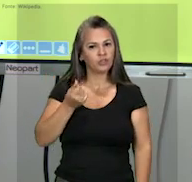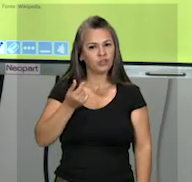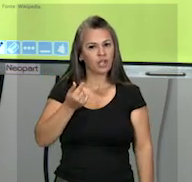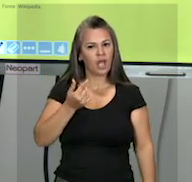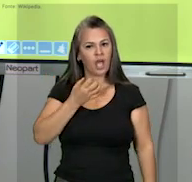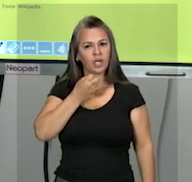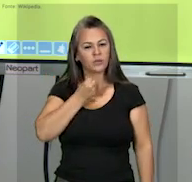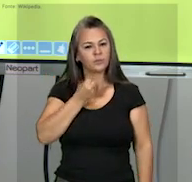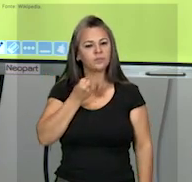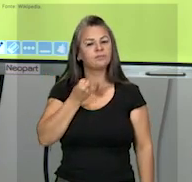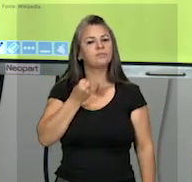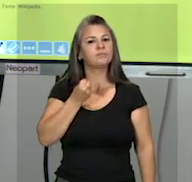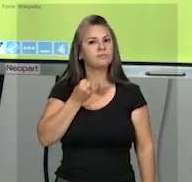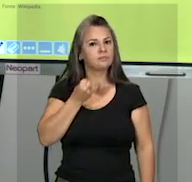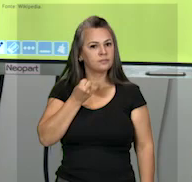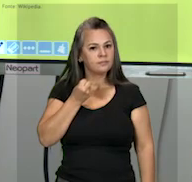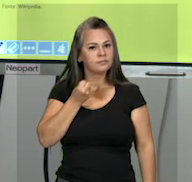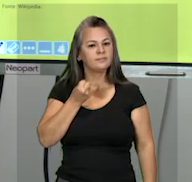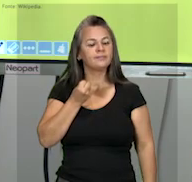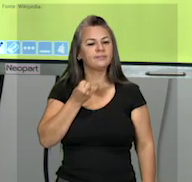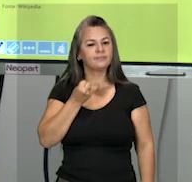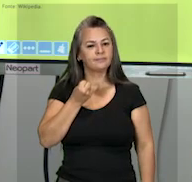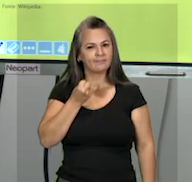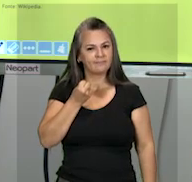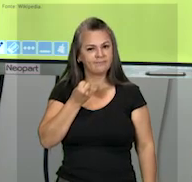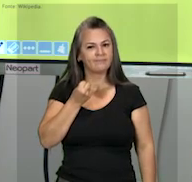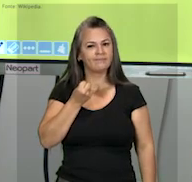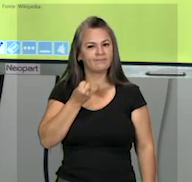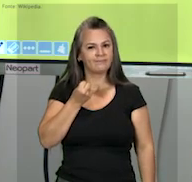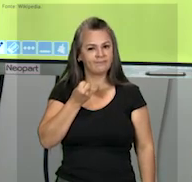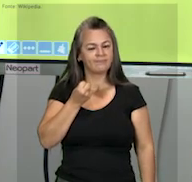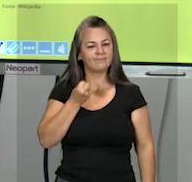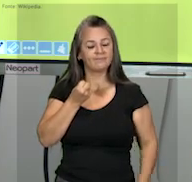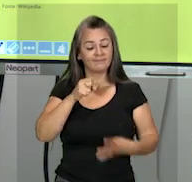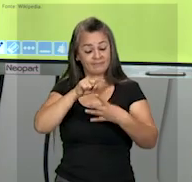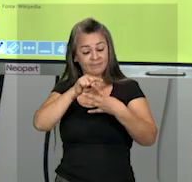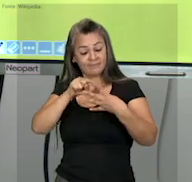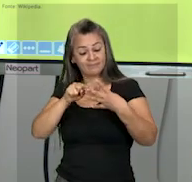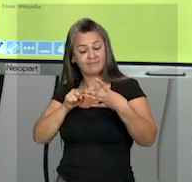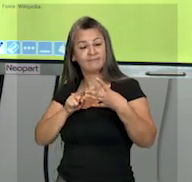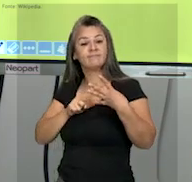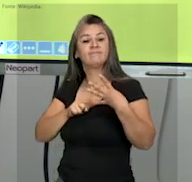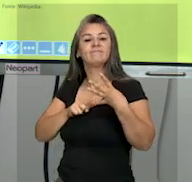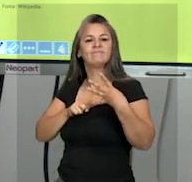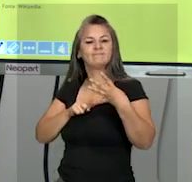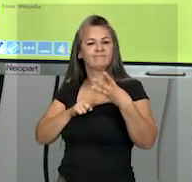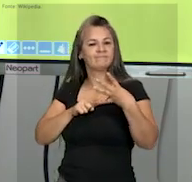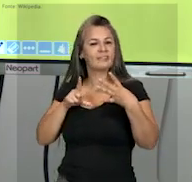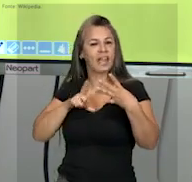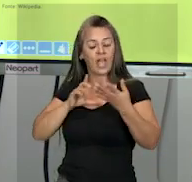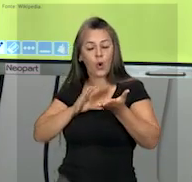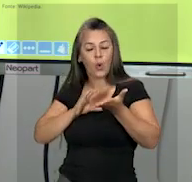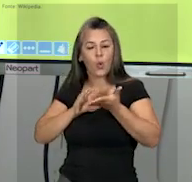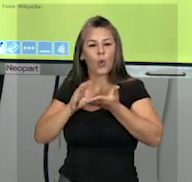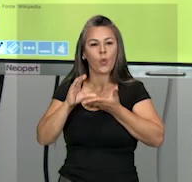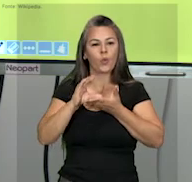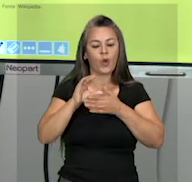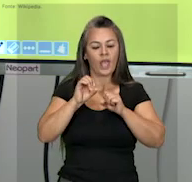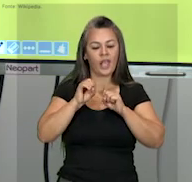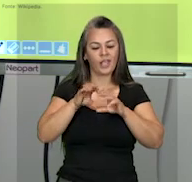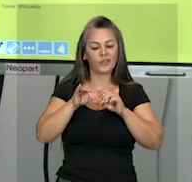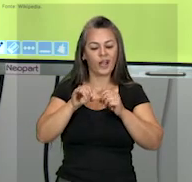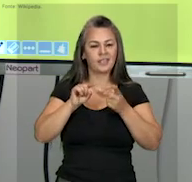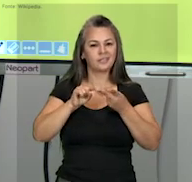dessa industrialização, os países do tigre asiático ou regiões do tigre asiático investiram pesadamente em educação,